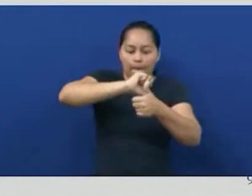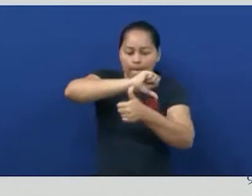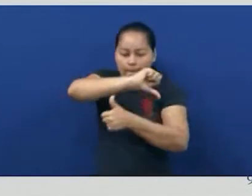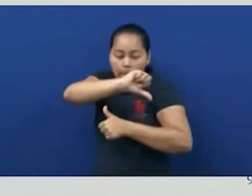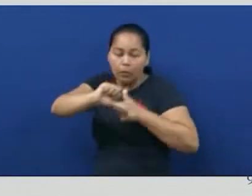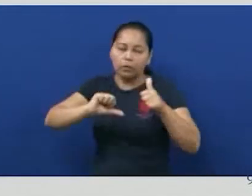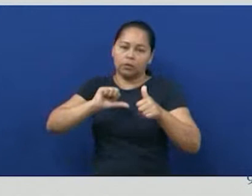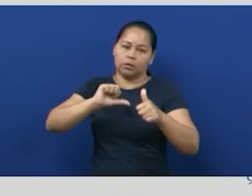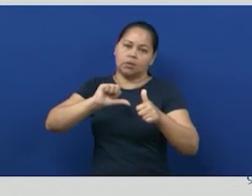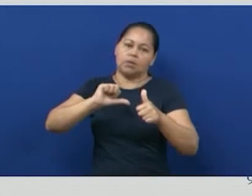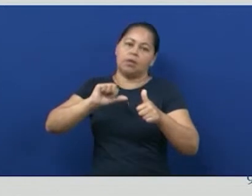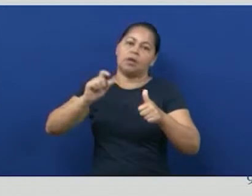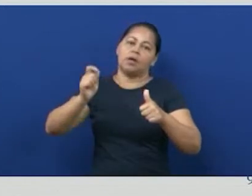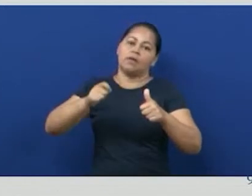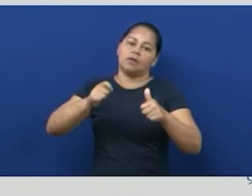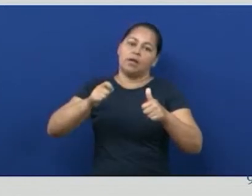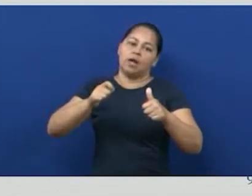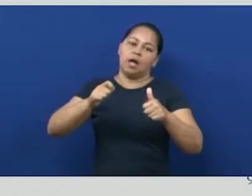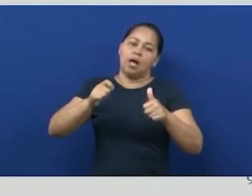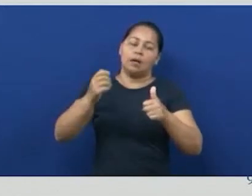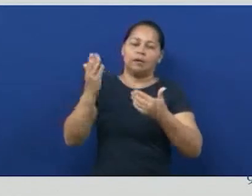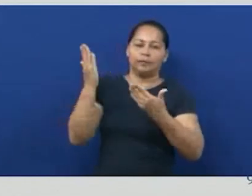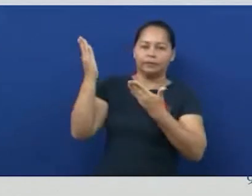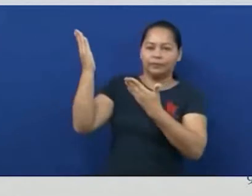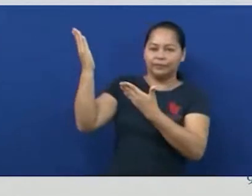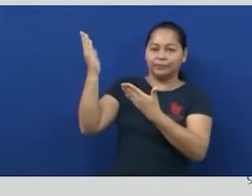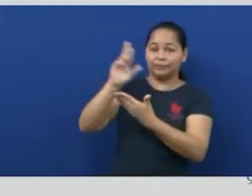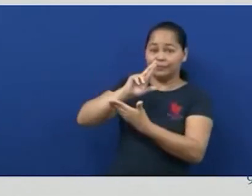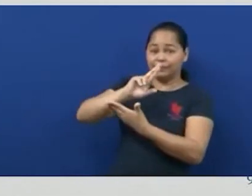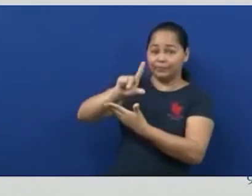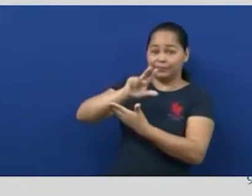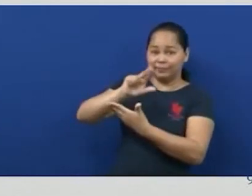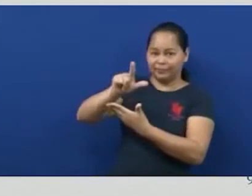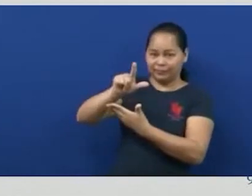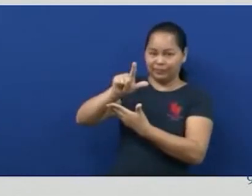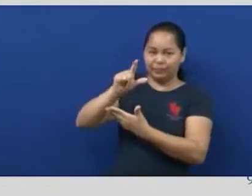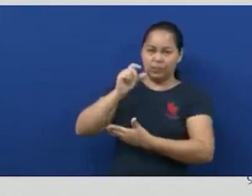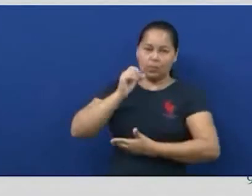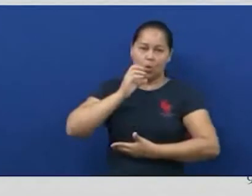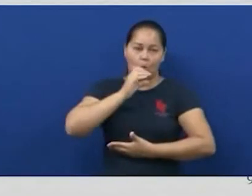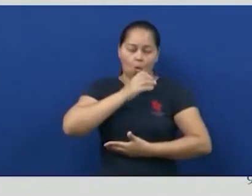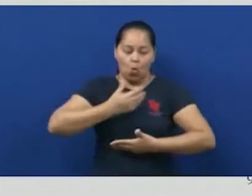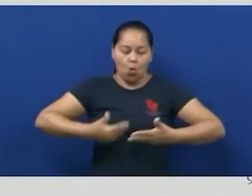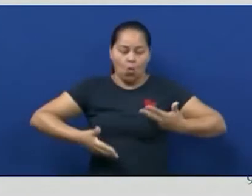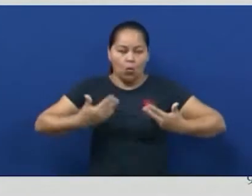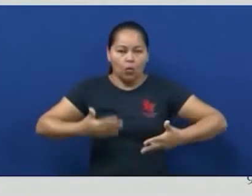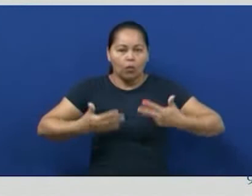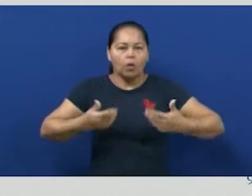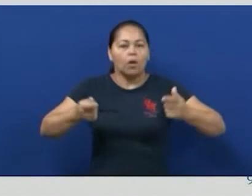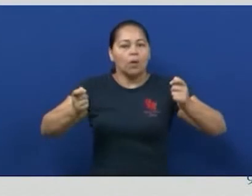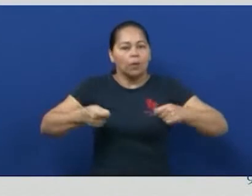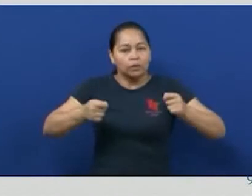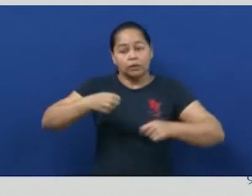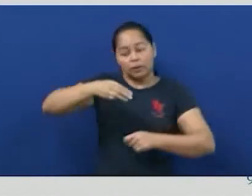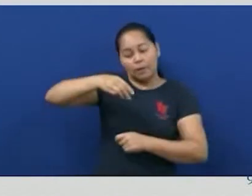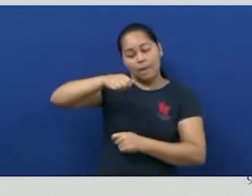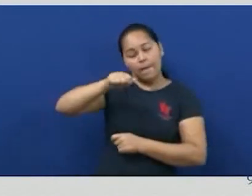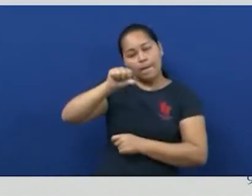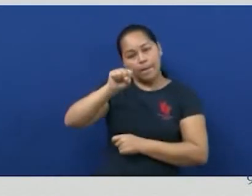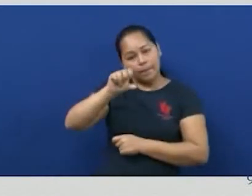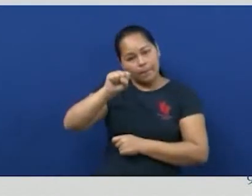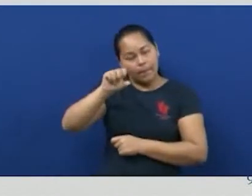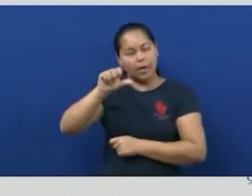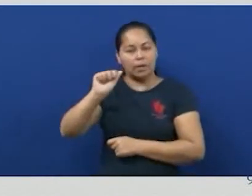físico, a minha equação já é outra. A quantidade de calor é dada pelo produto da massa,